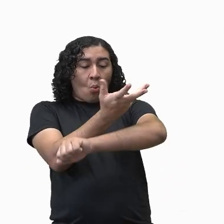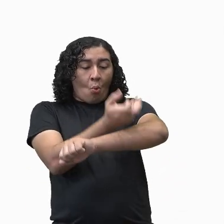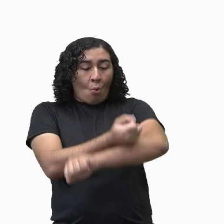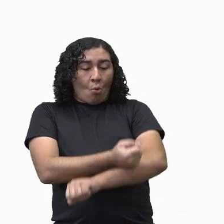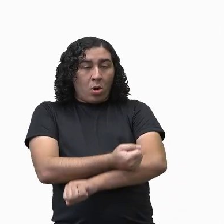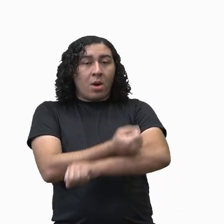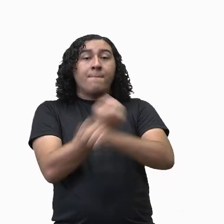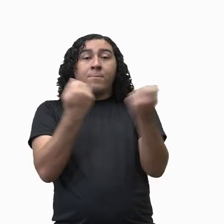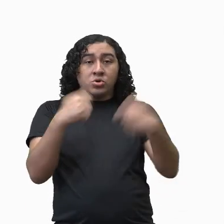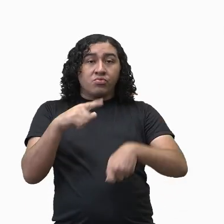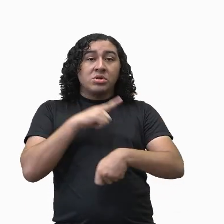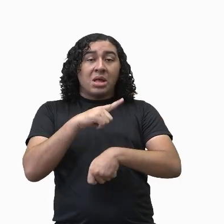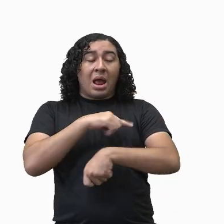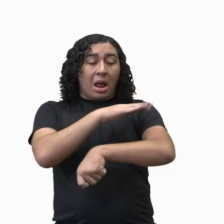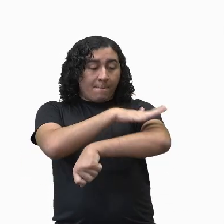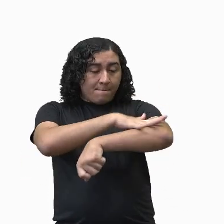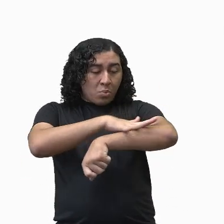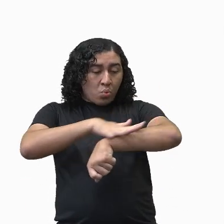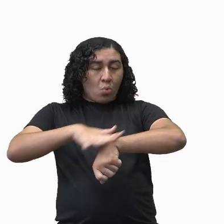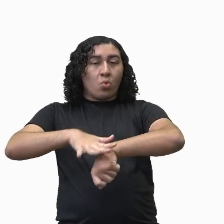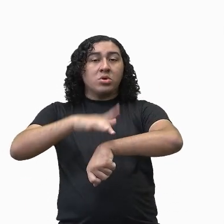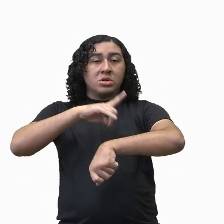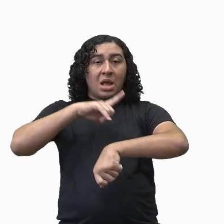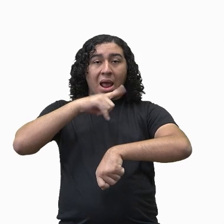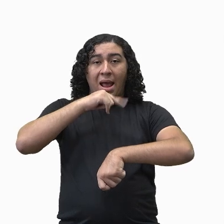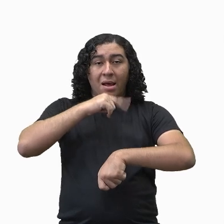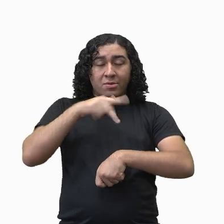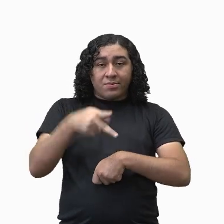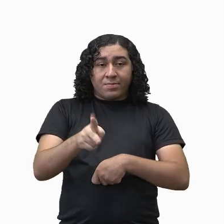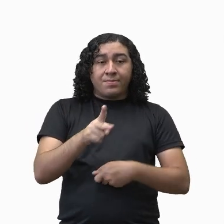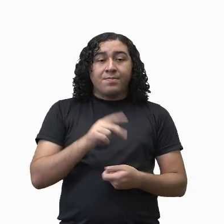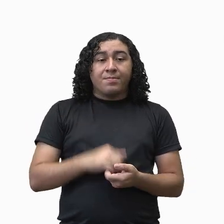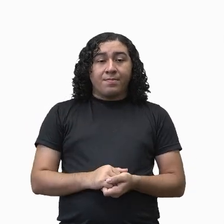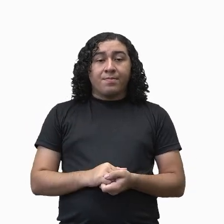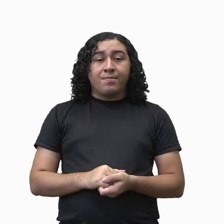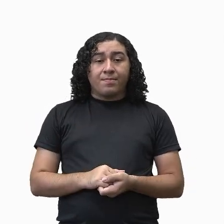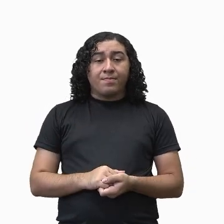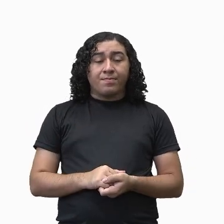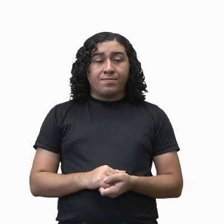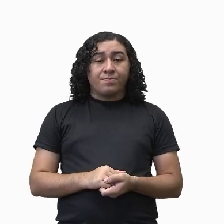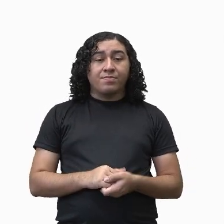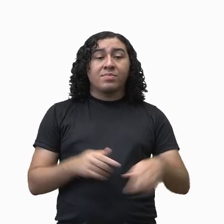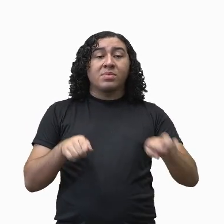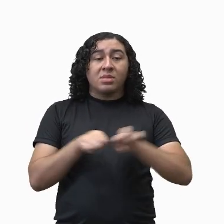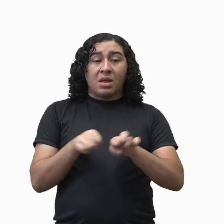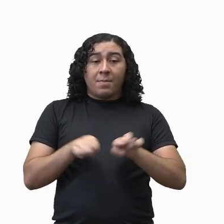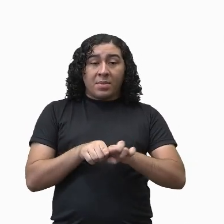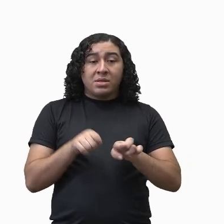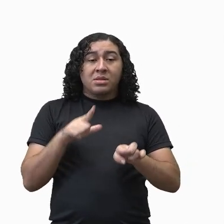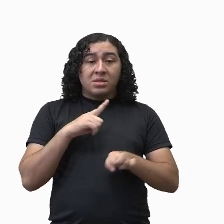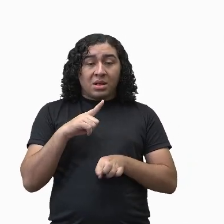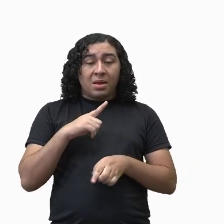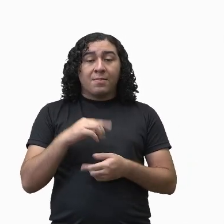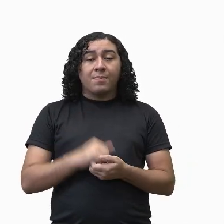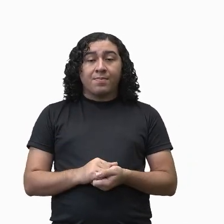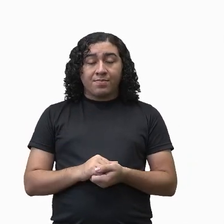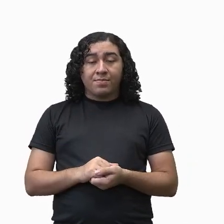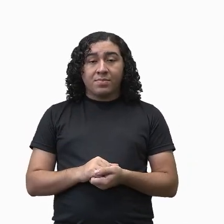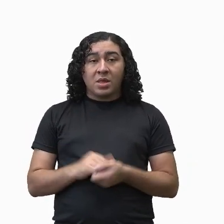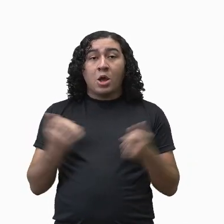pele lubrificada e garante essa umidade. Os anfíbios também possuem glândulas granulares que